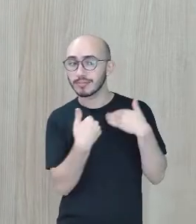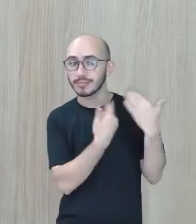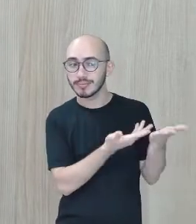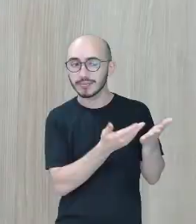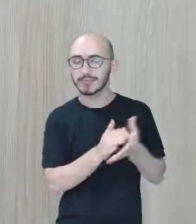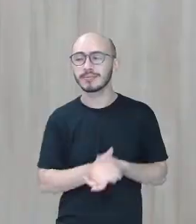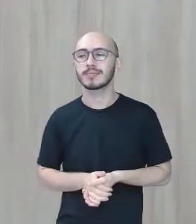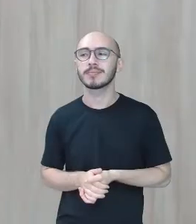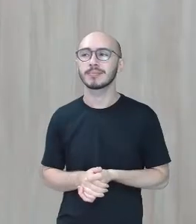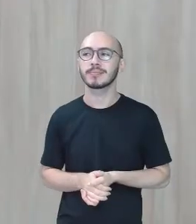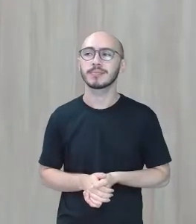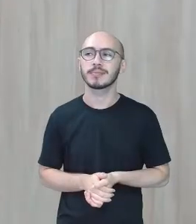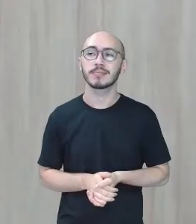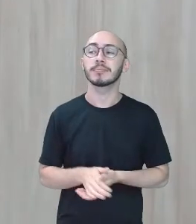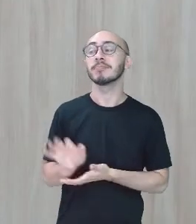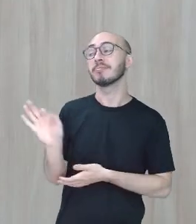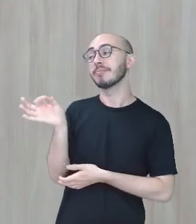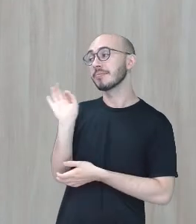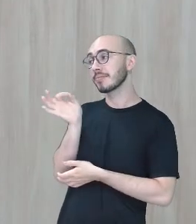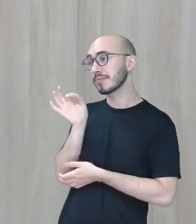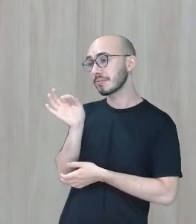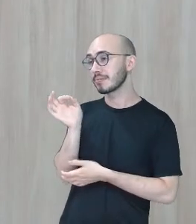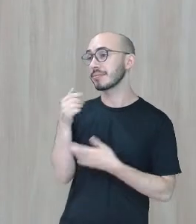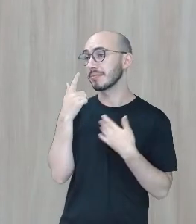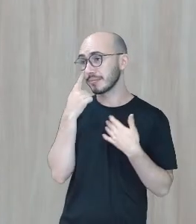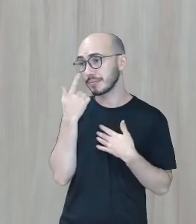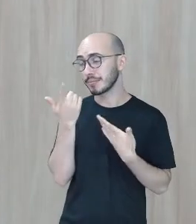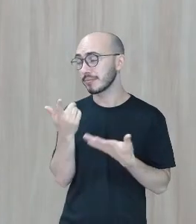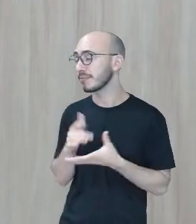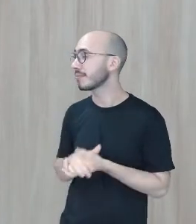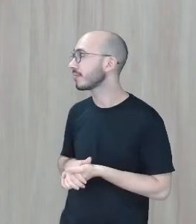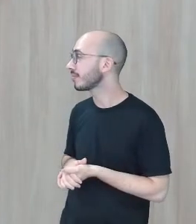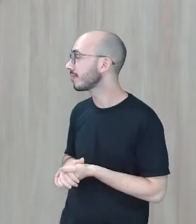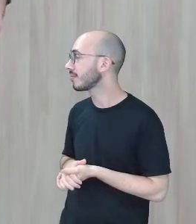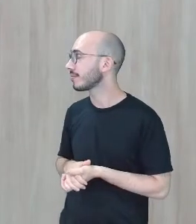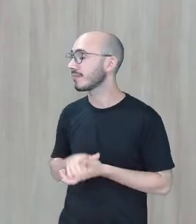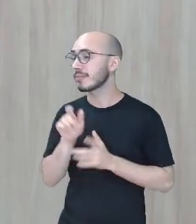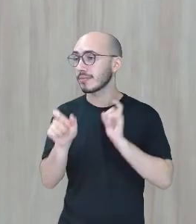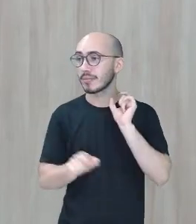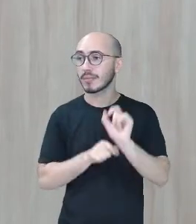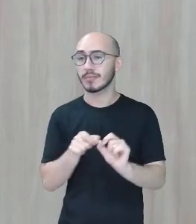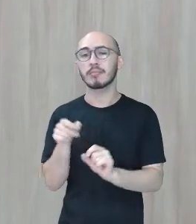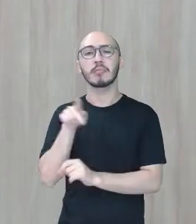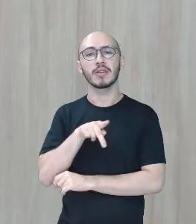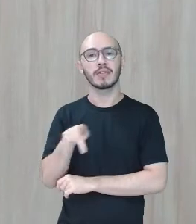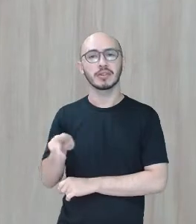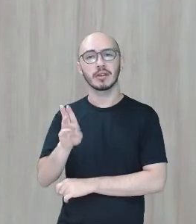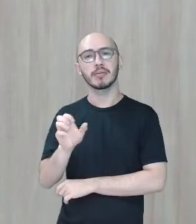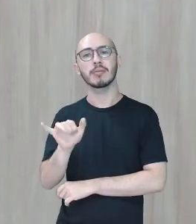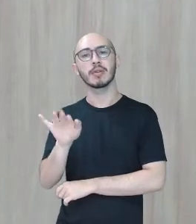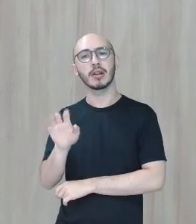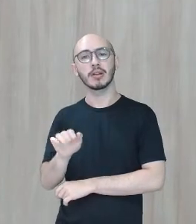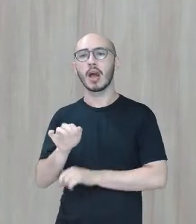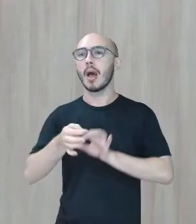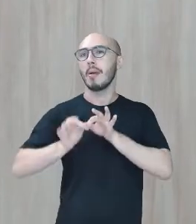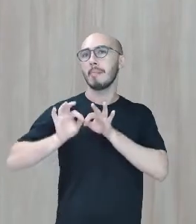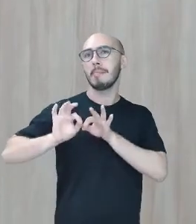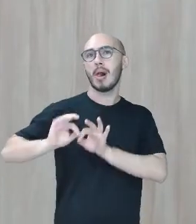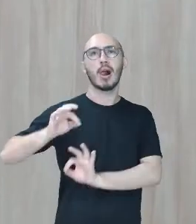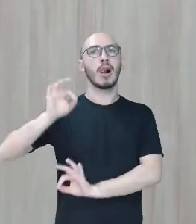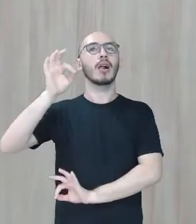vamos lá. Pois é, meus amigos. É massa quando o Briane vem, não fala pelos